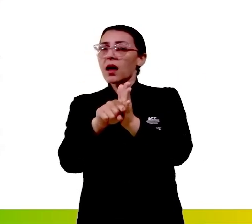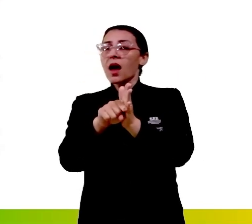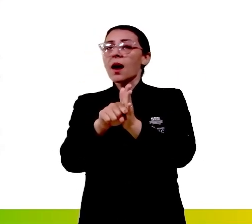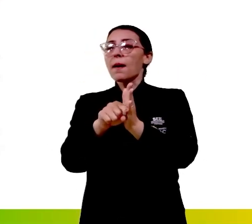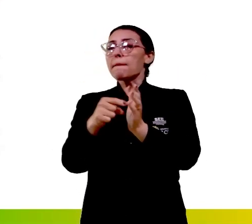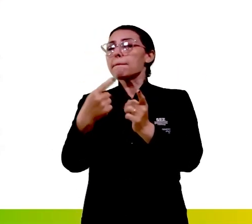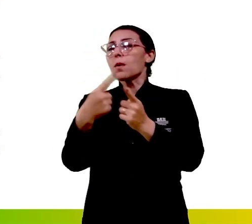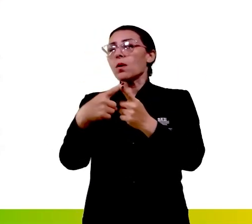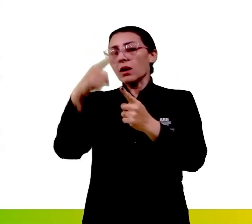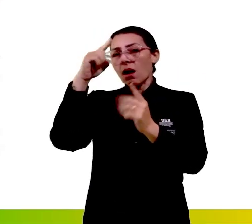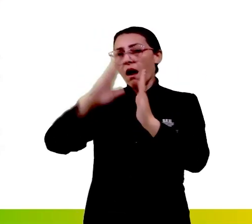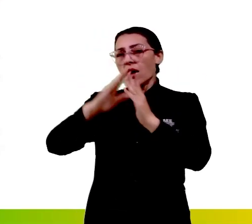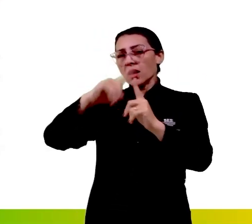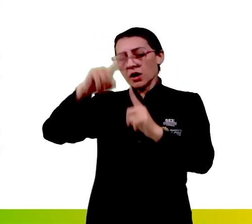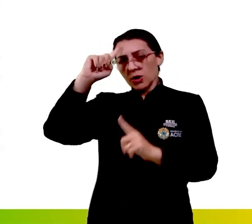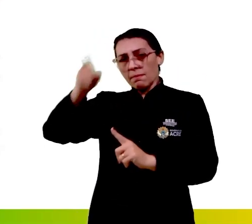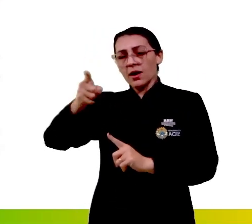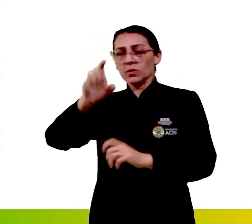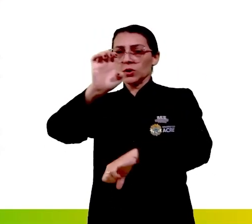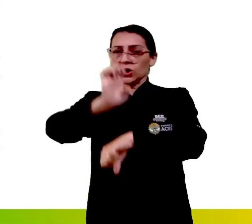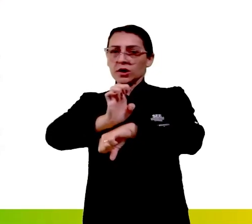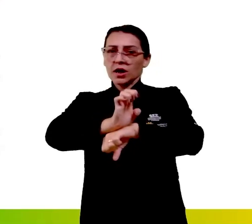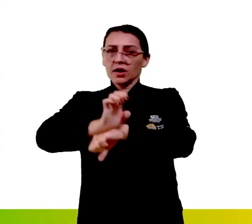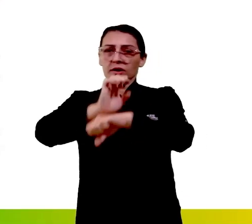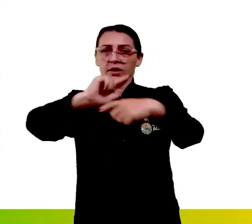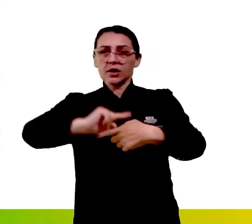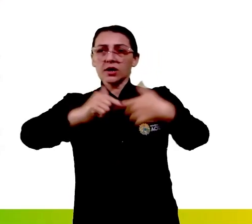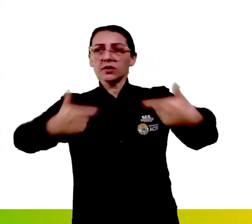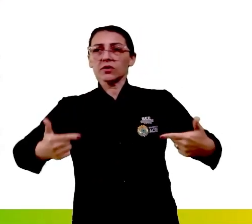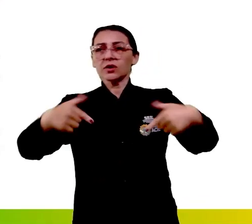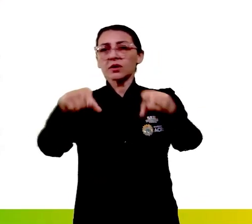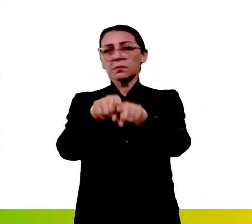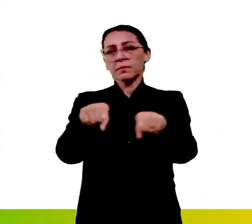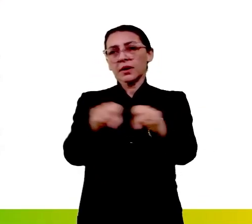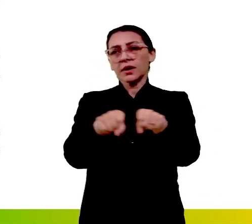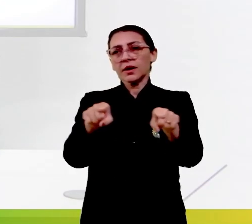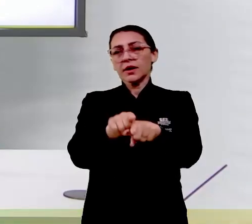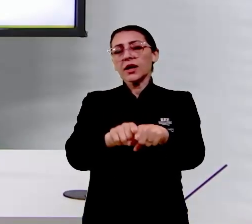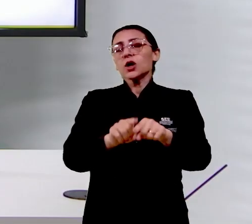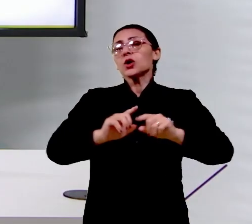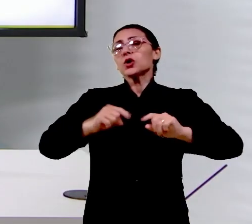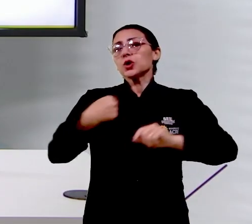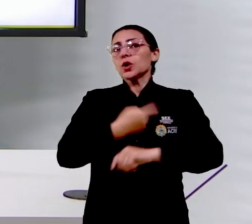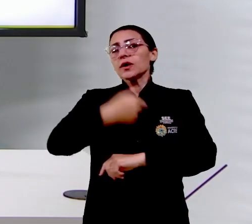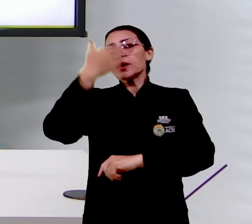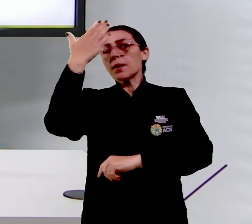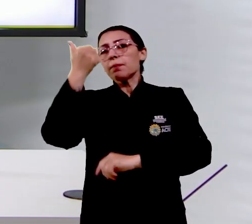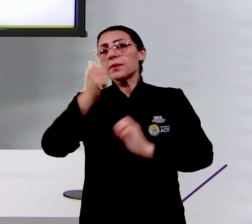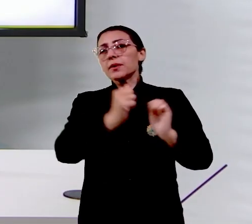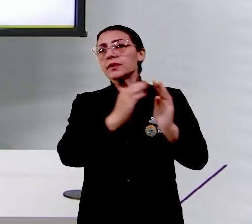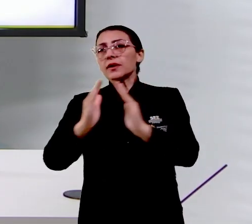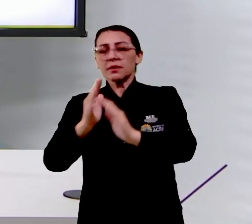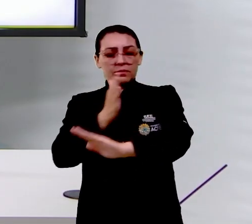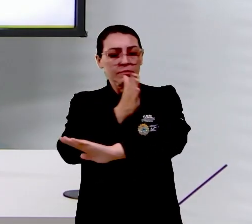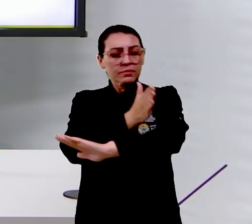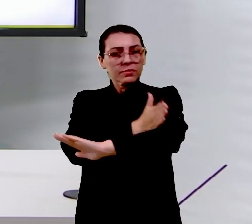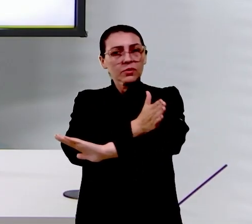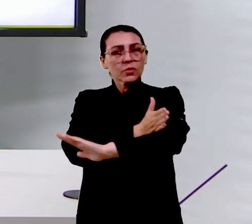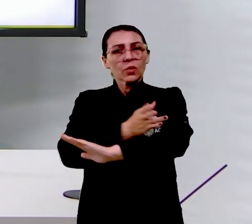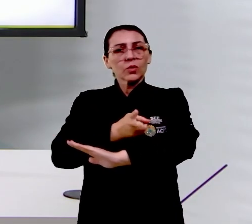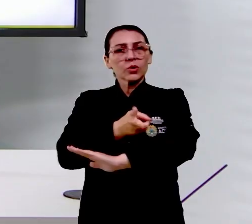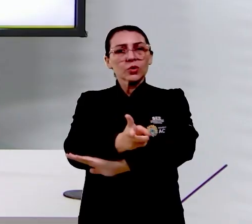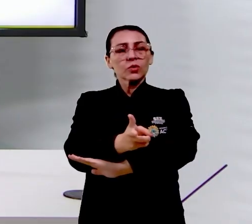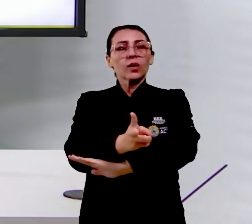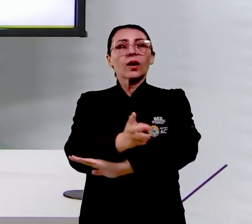Igreja, do Estado e das tradições. Então, a gente sabe que durante a Idade Média prevaleceu